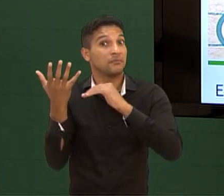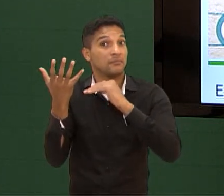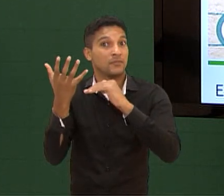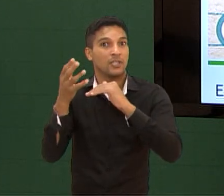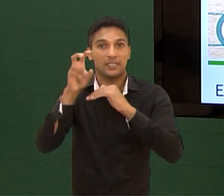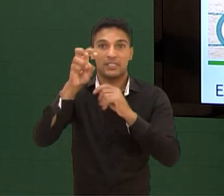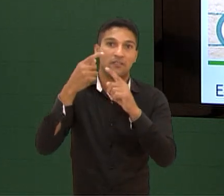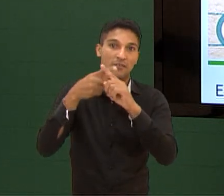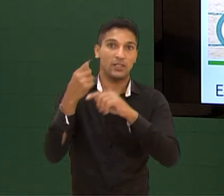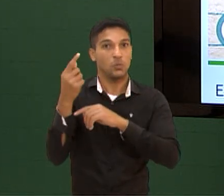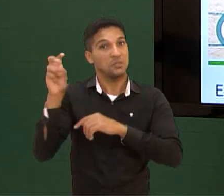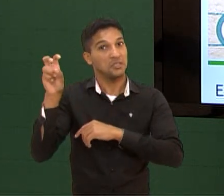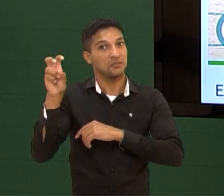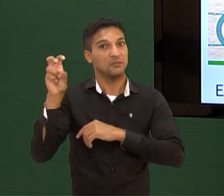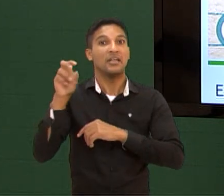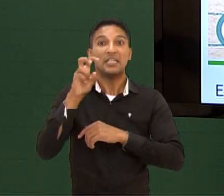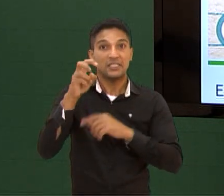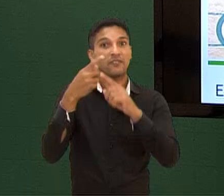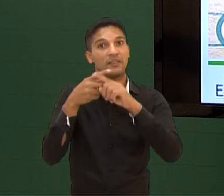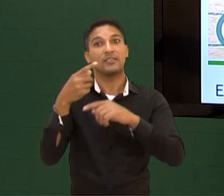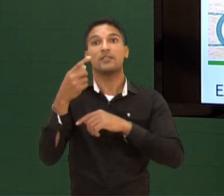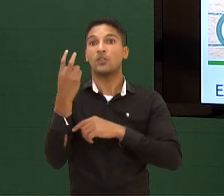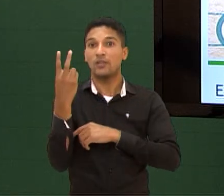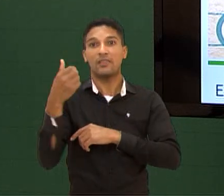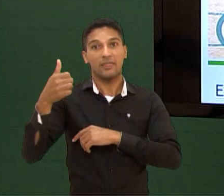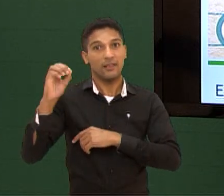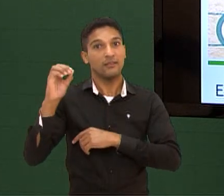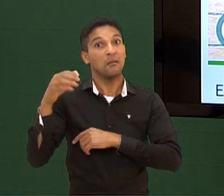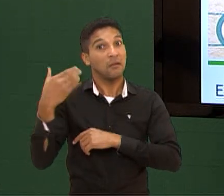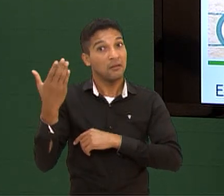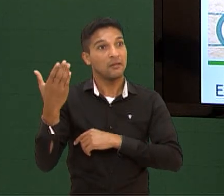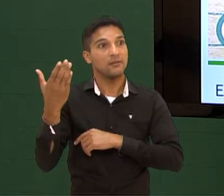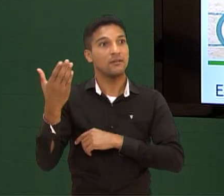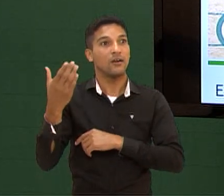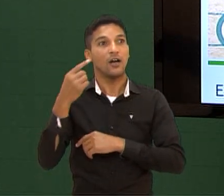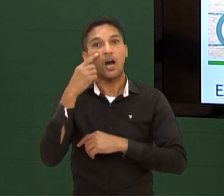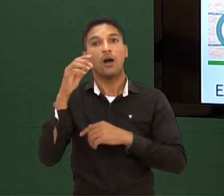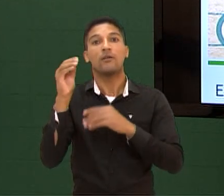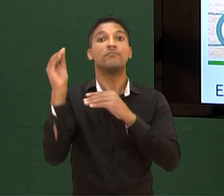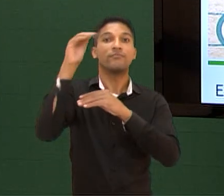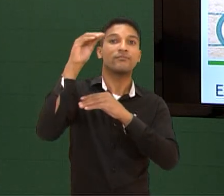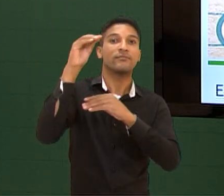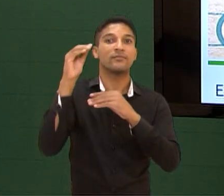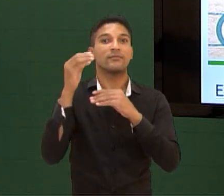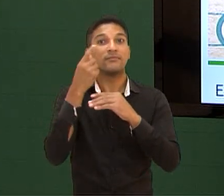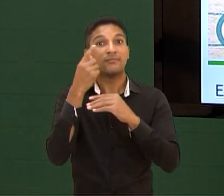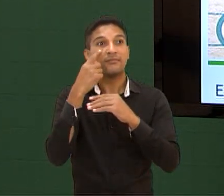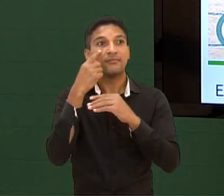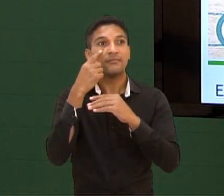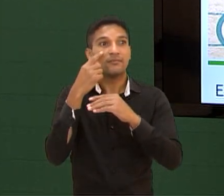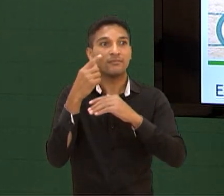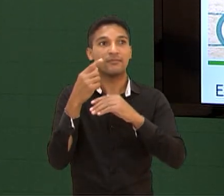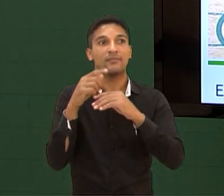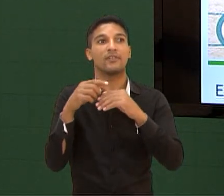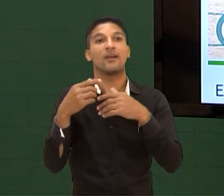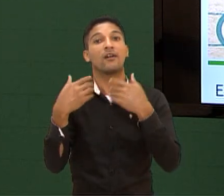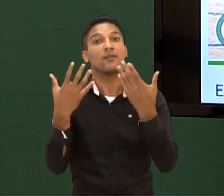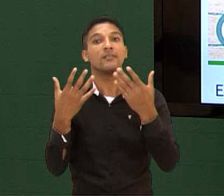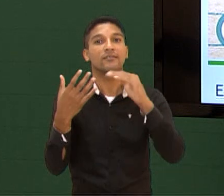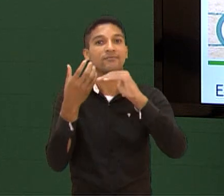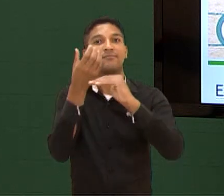1, 5, 5 vezes 2, o quê? 10. 5 vezes 1, 5 e 1 que eu emprestei lá, eu tenho o quê? 6.